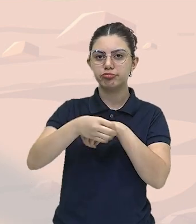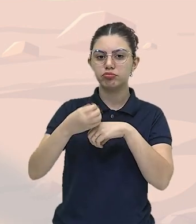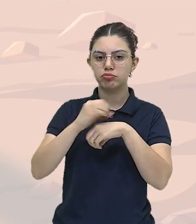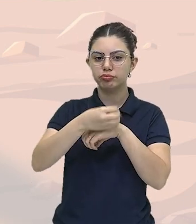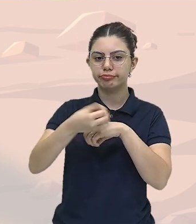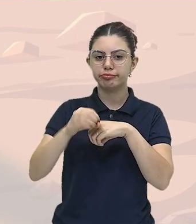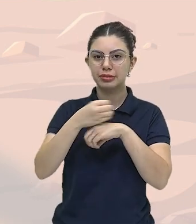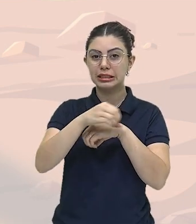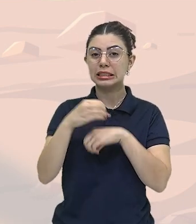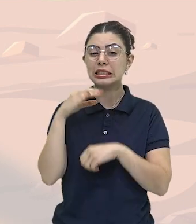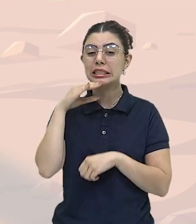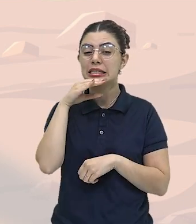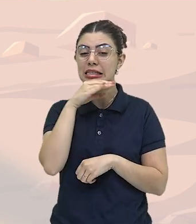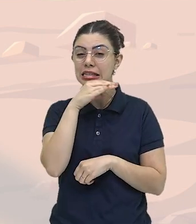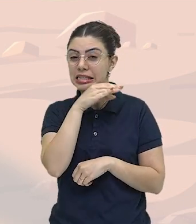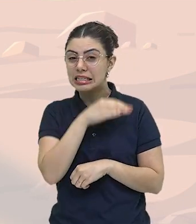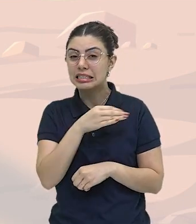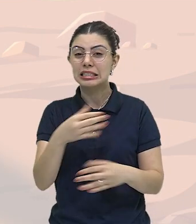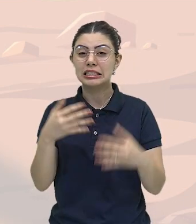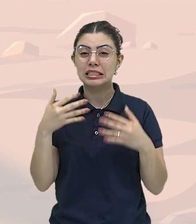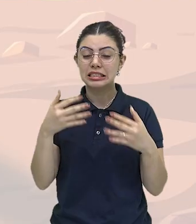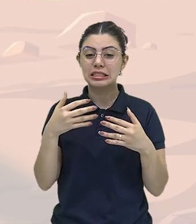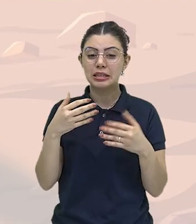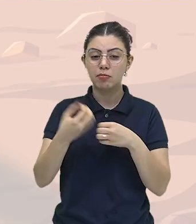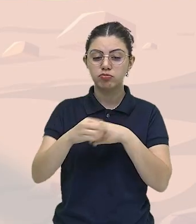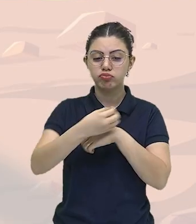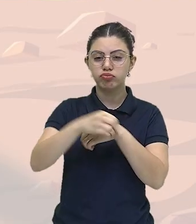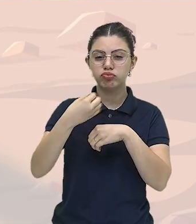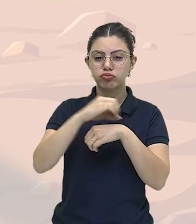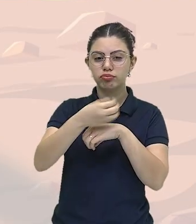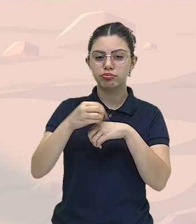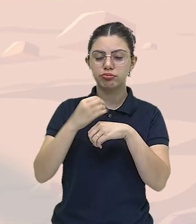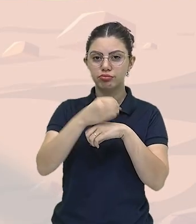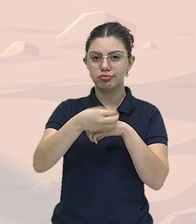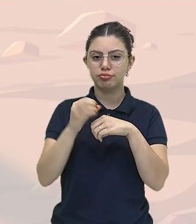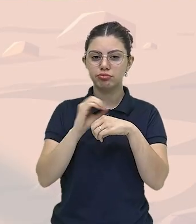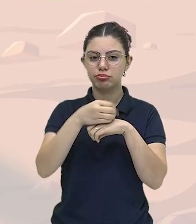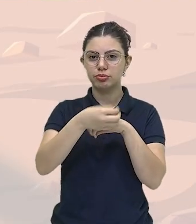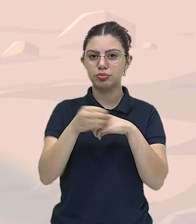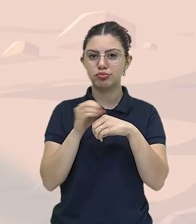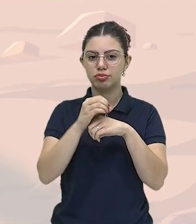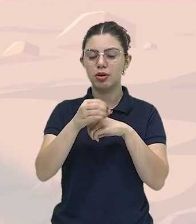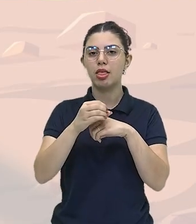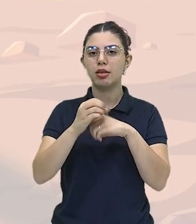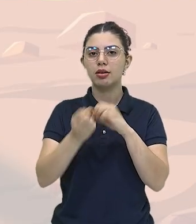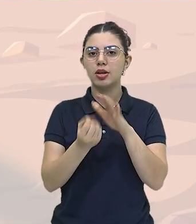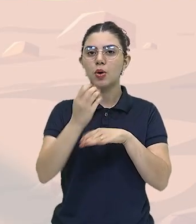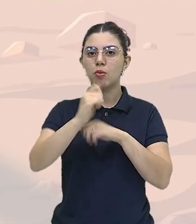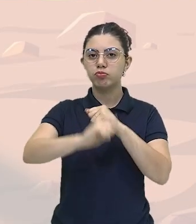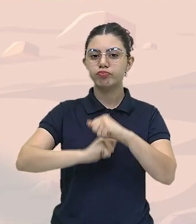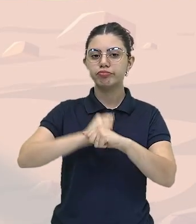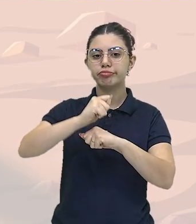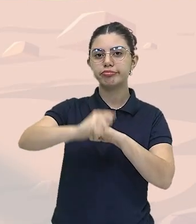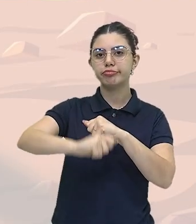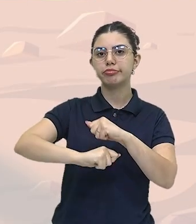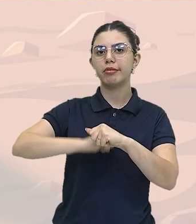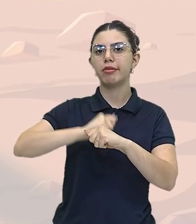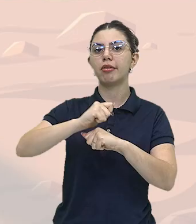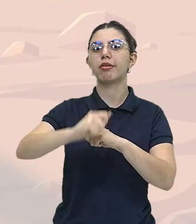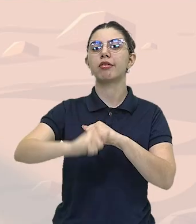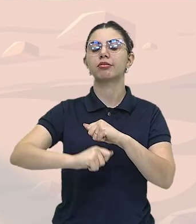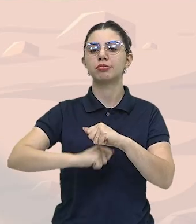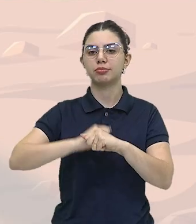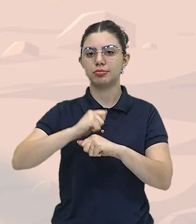era muito quente, e aí surgiram as primeiras partículas subatômicas, os quarks, os gluons, tá